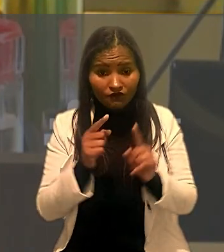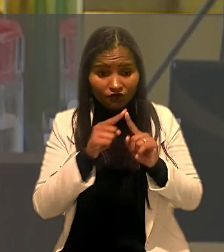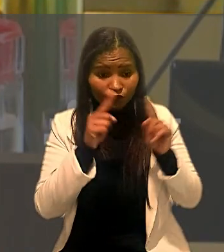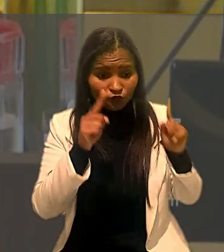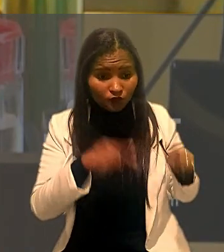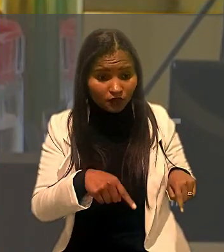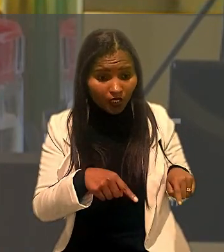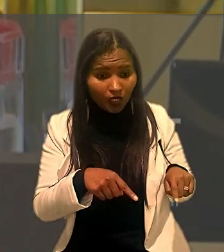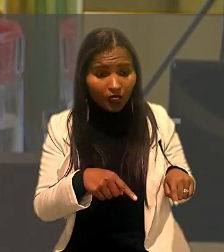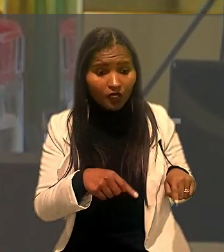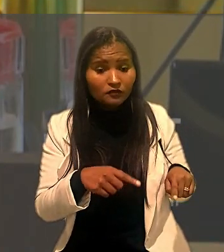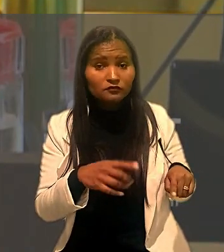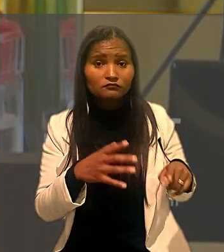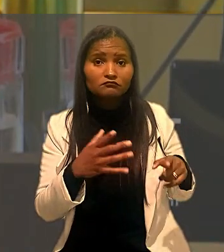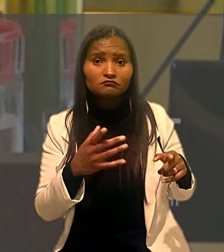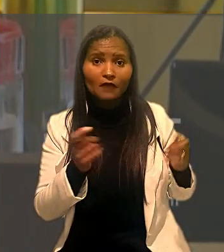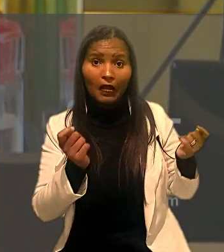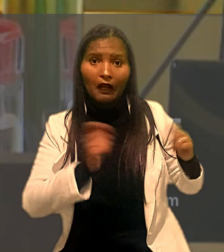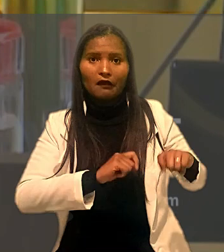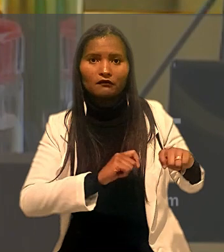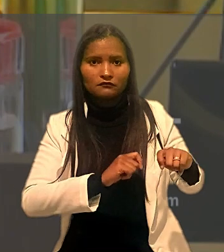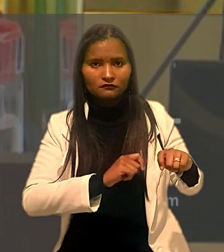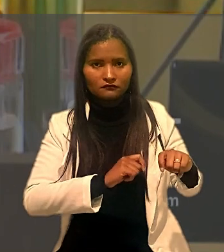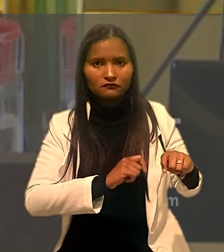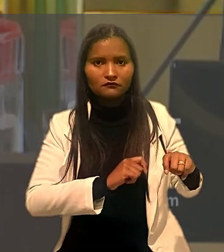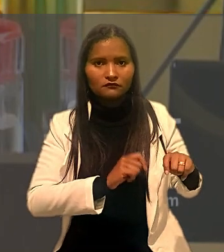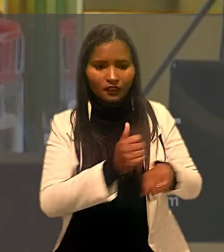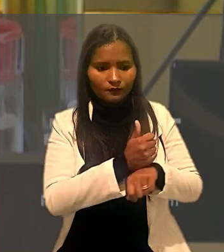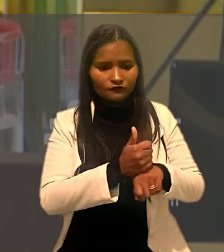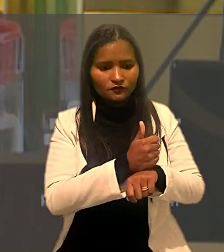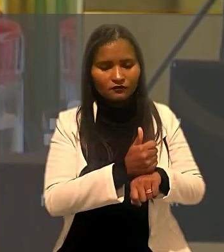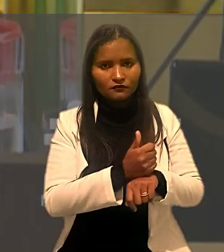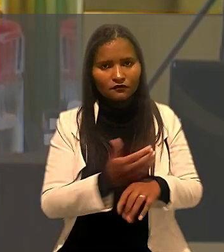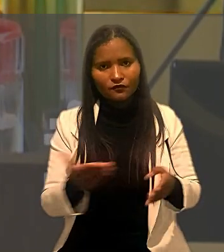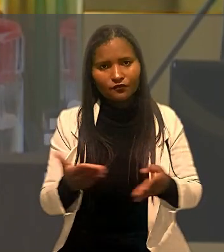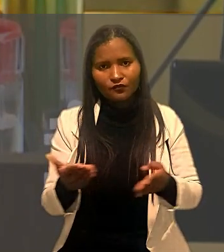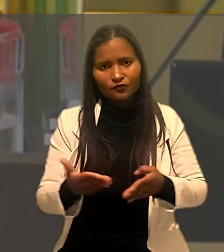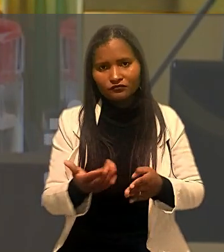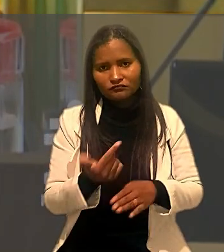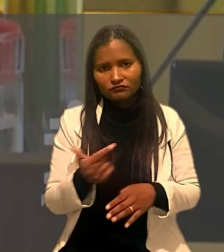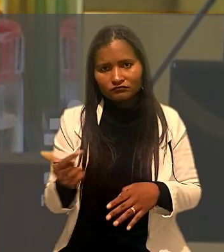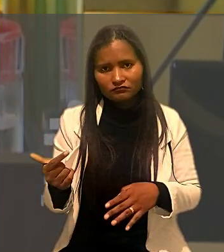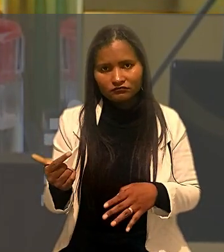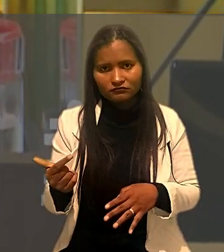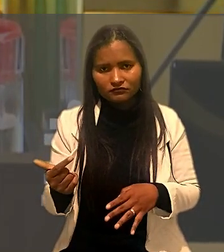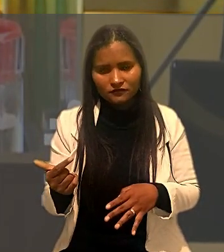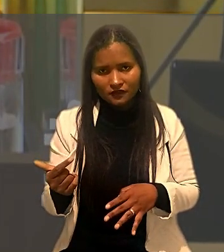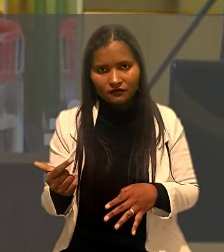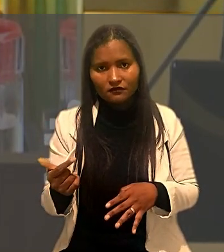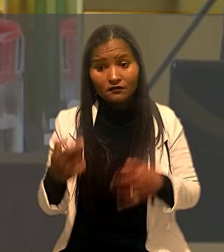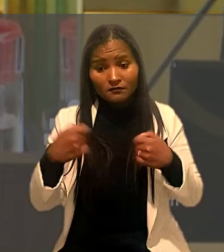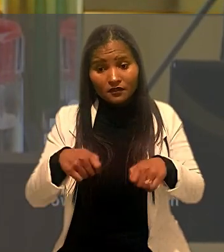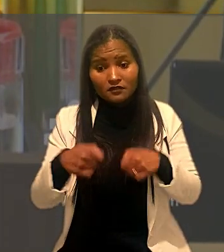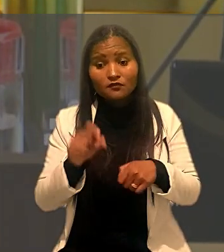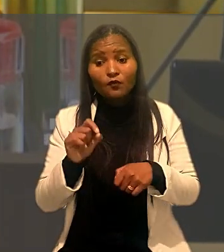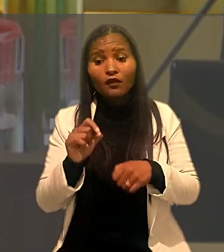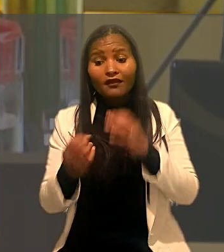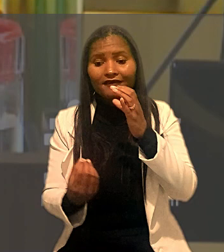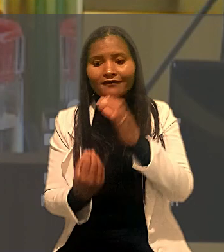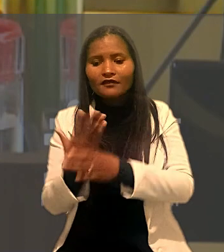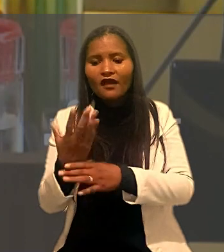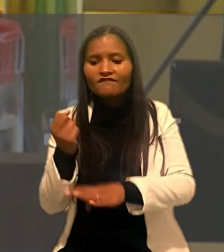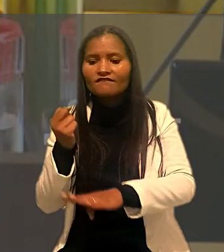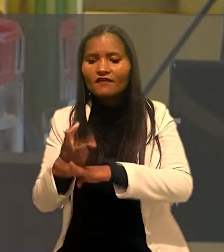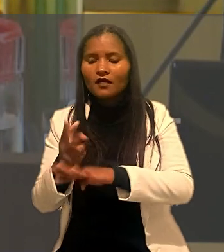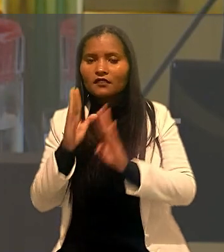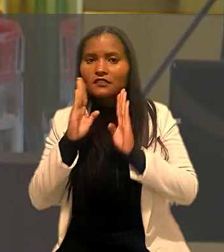um empregado apto para aquele posto. Não mais é possível hoje, no sistema normativo vigente, a criação de